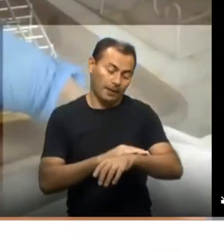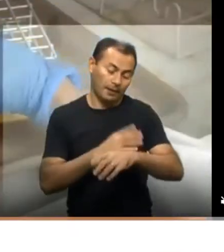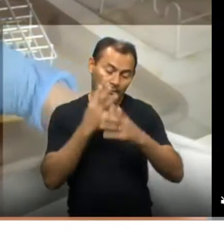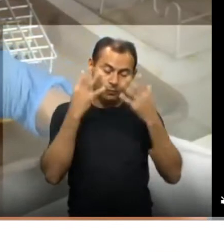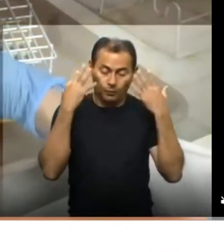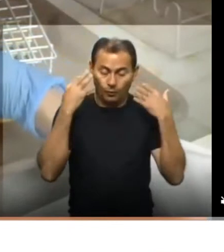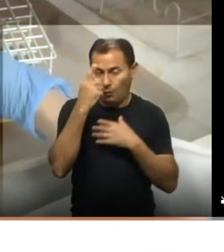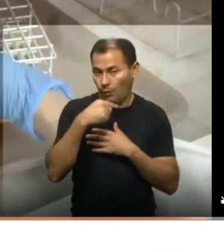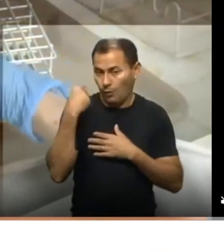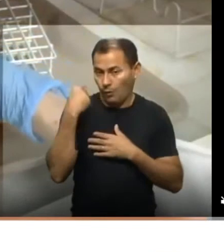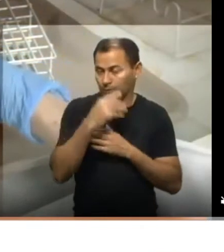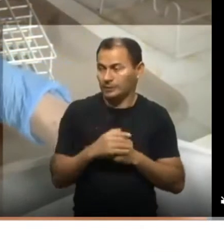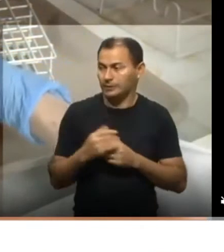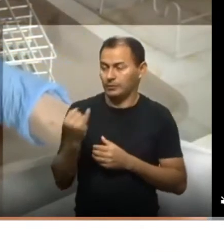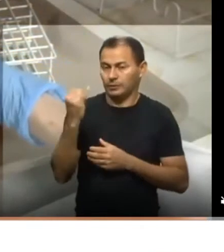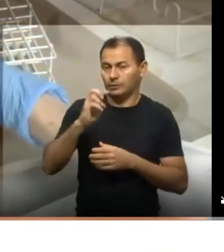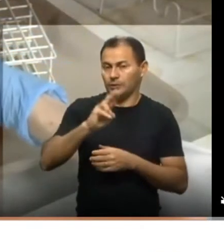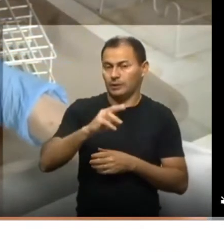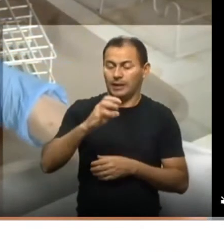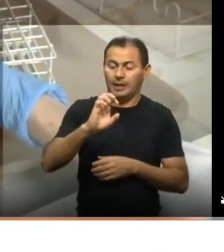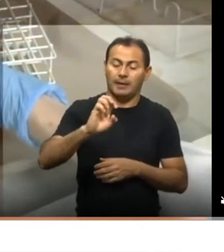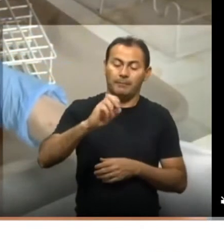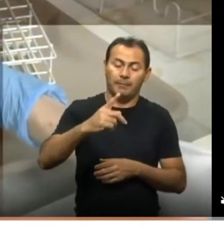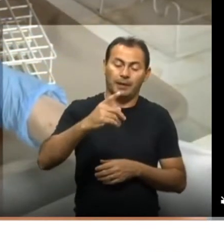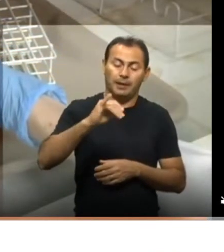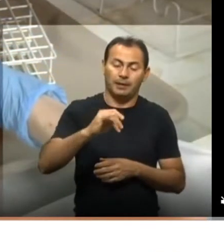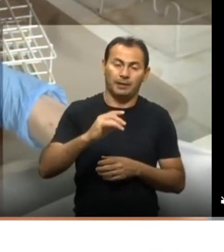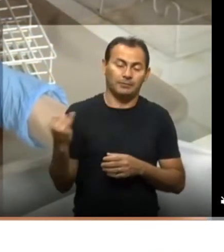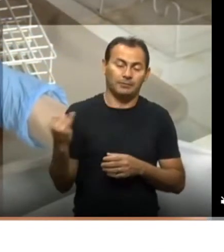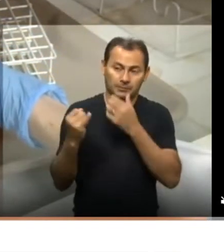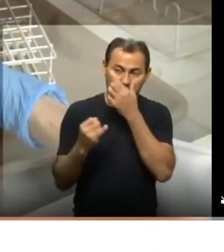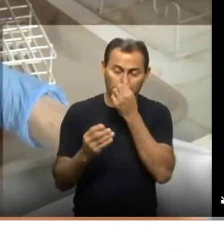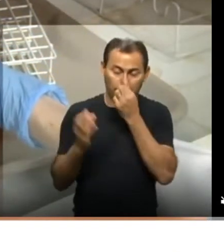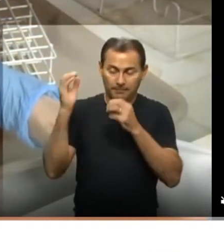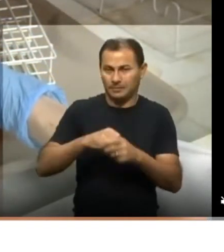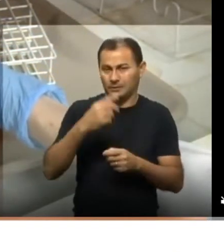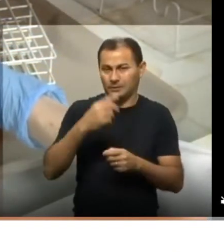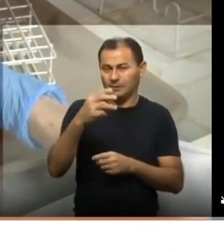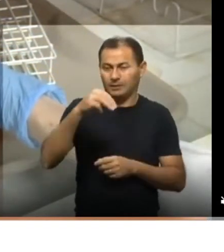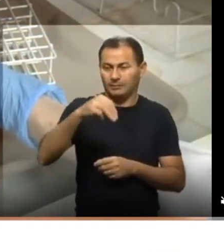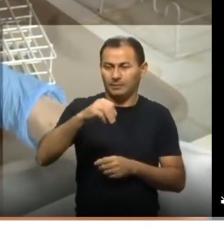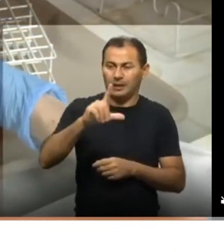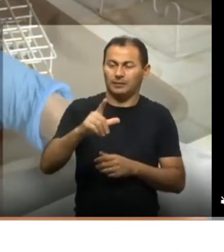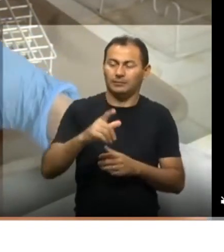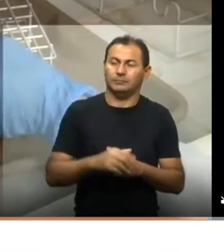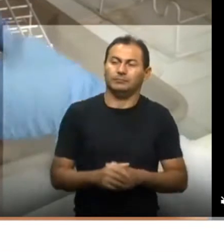Agora eu vou colocar num terceiro tubo de ensaio, esses 2 ml.